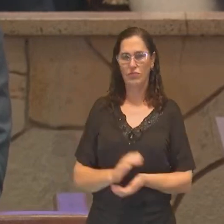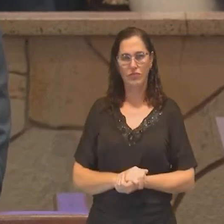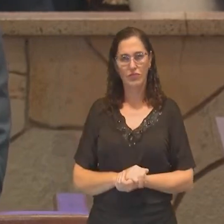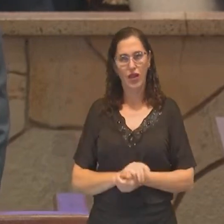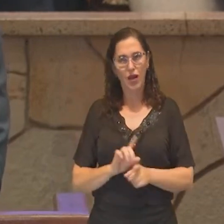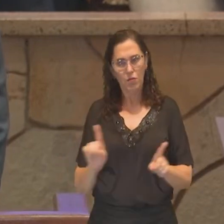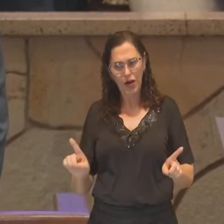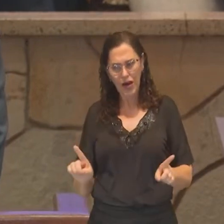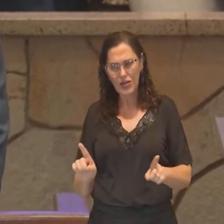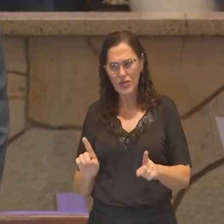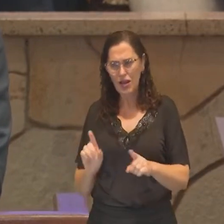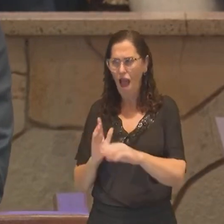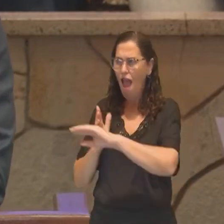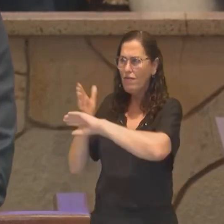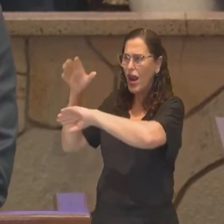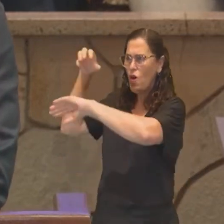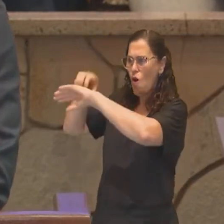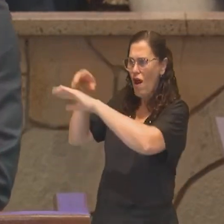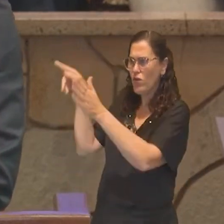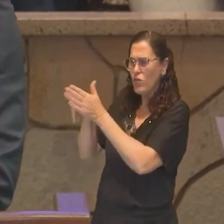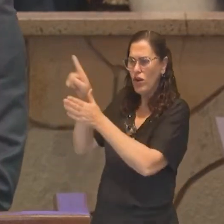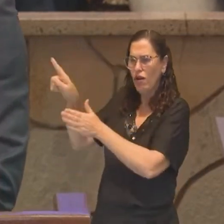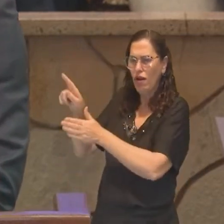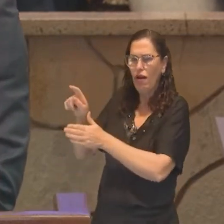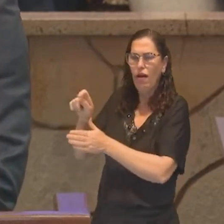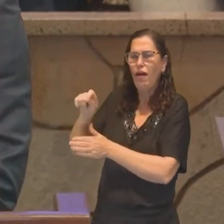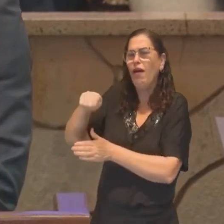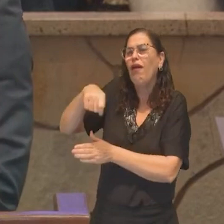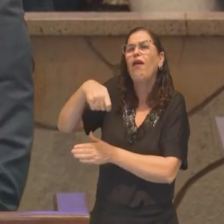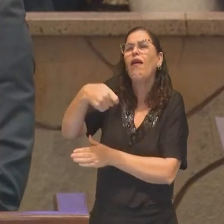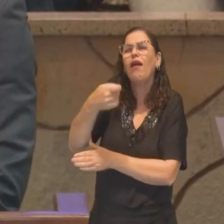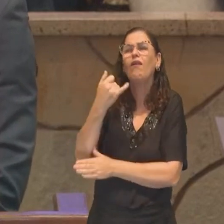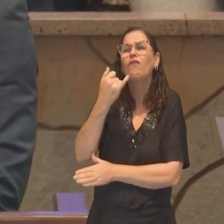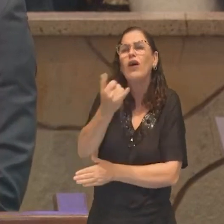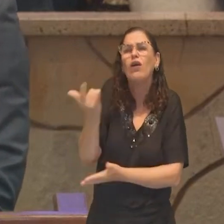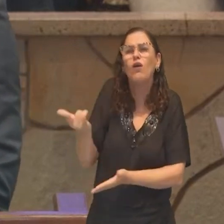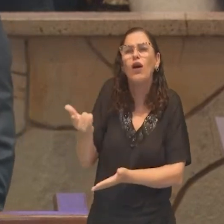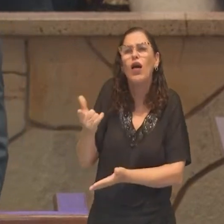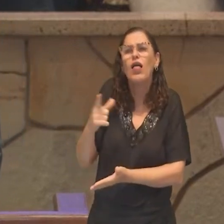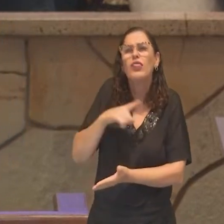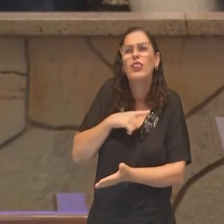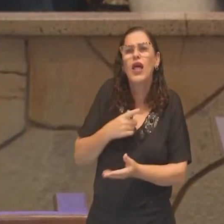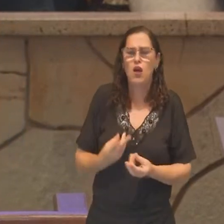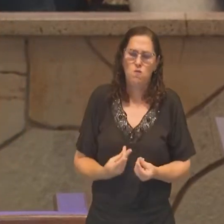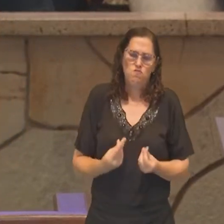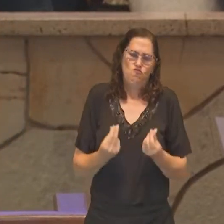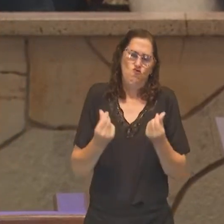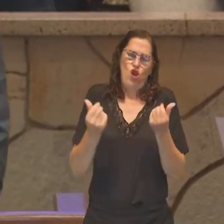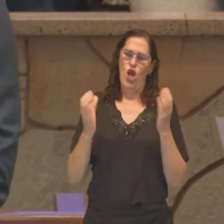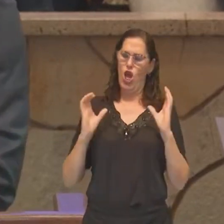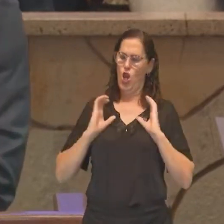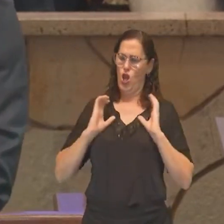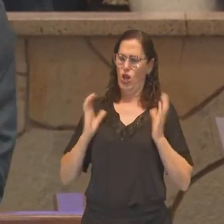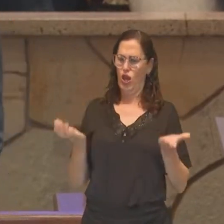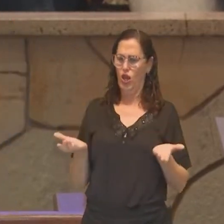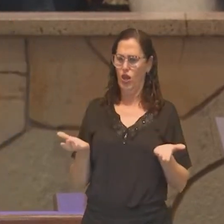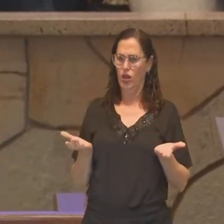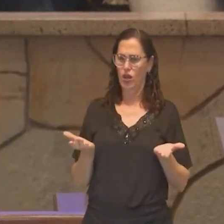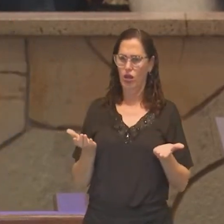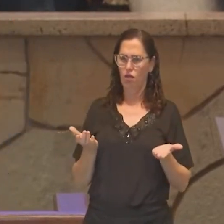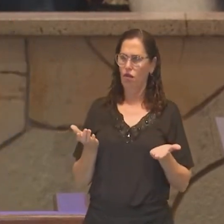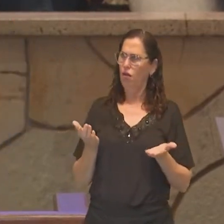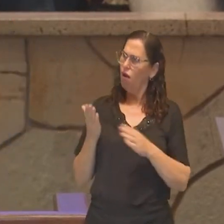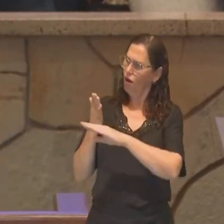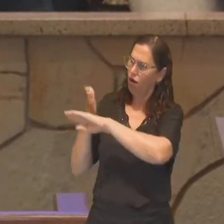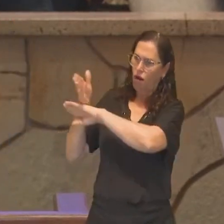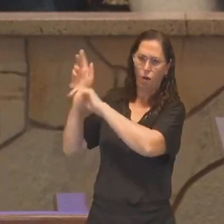Mas para entrar no reino de Deus, quem é que disse que só ter uma quantidade boa de riqueza garante a entrada